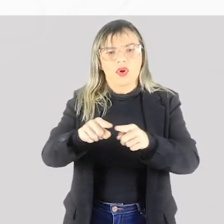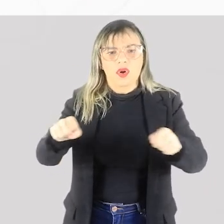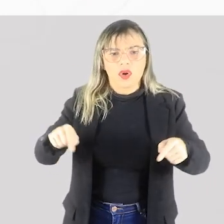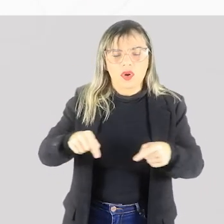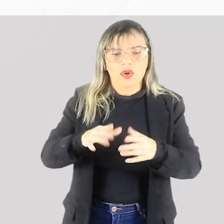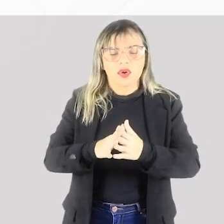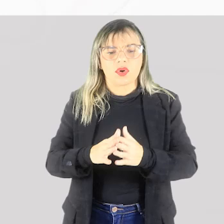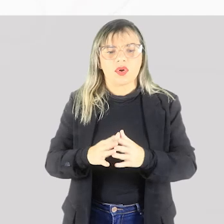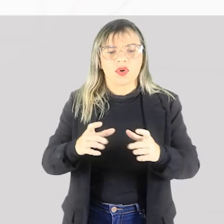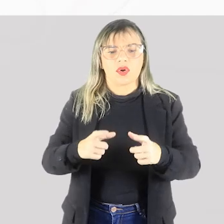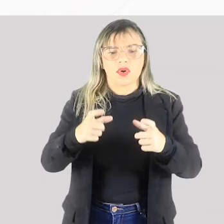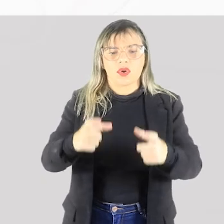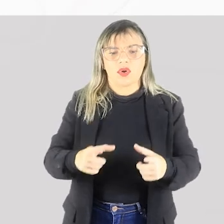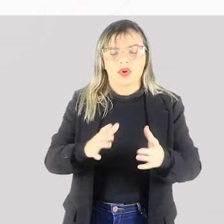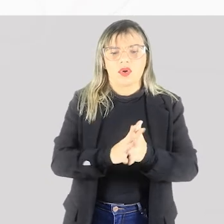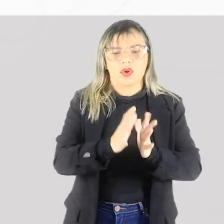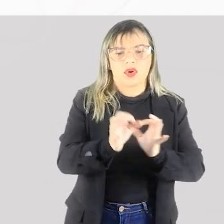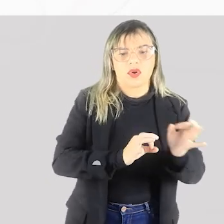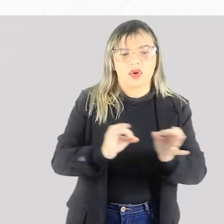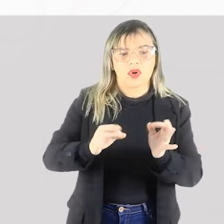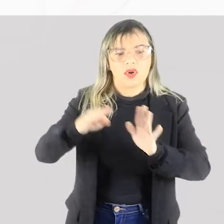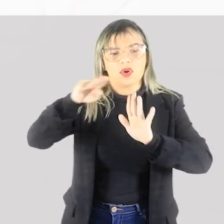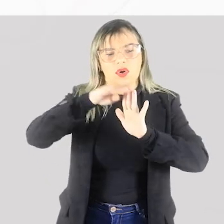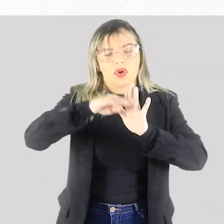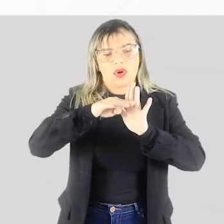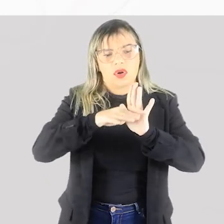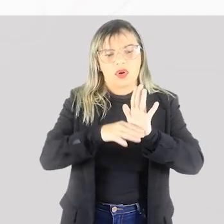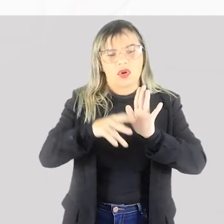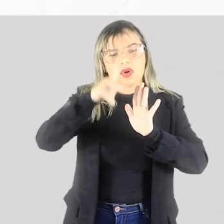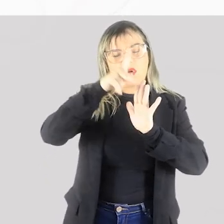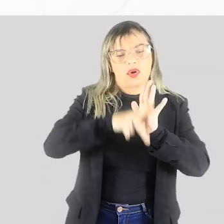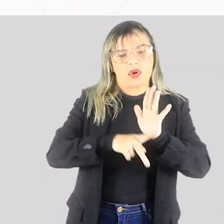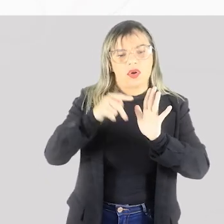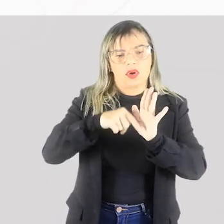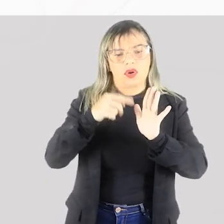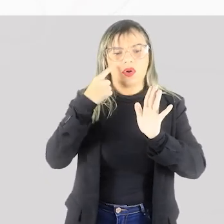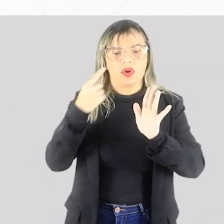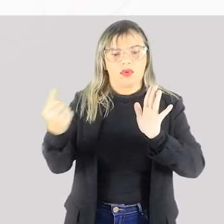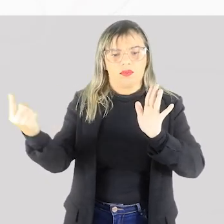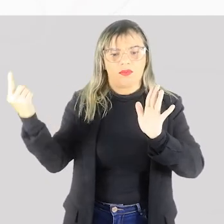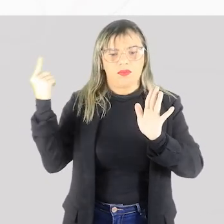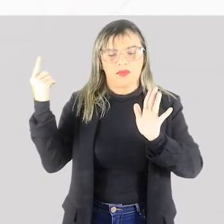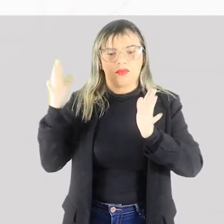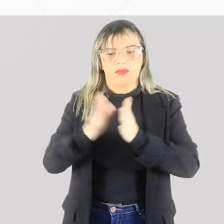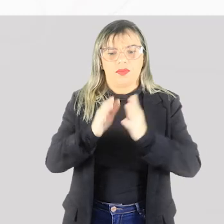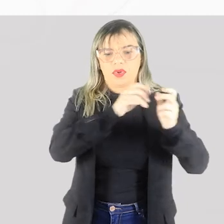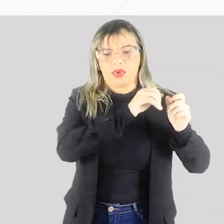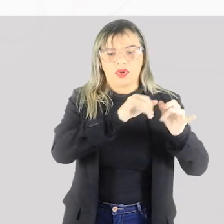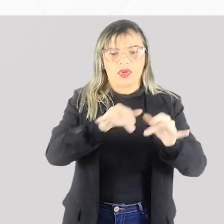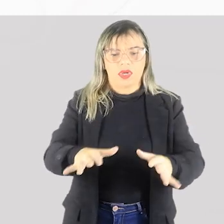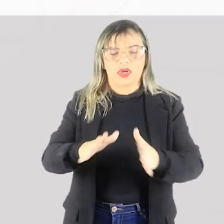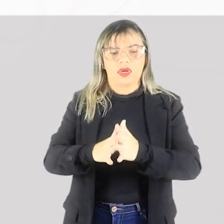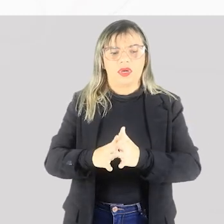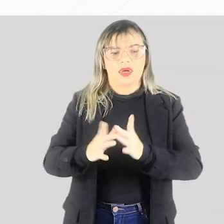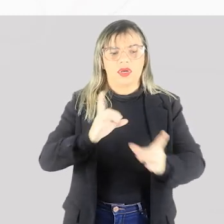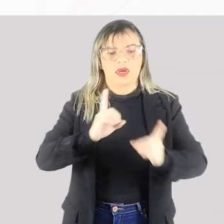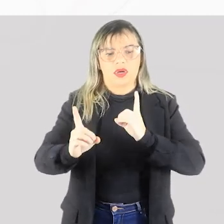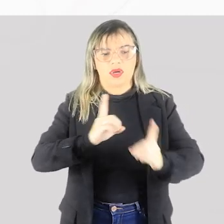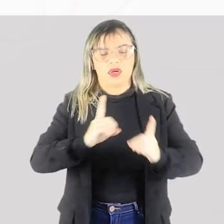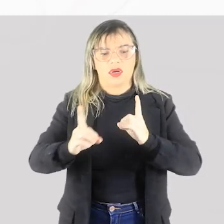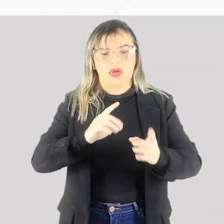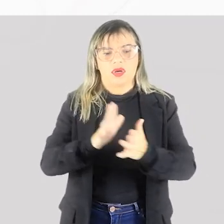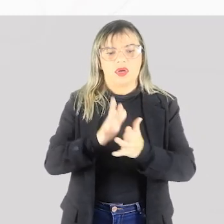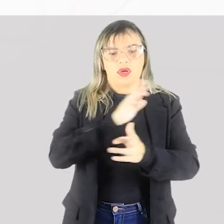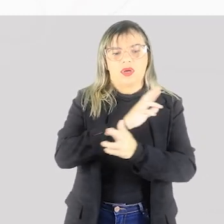a elaboração de planos, de programas, de projetos, através de um amplo debate envolvendo os